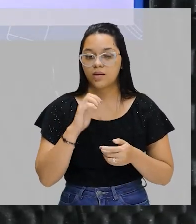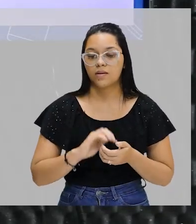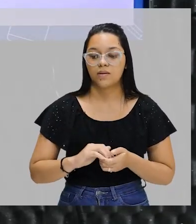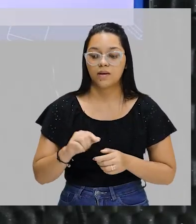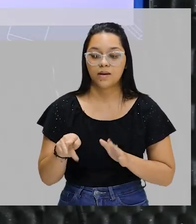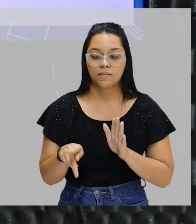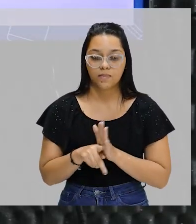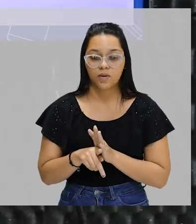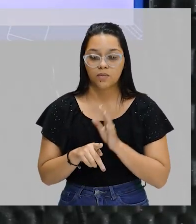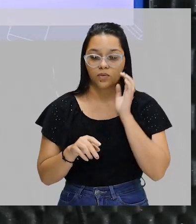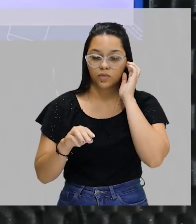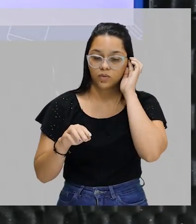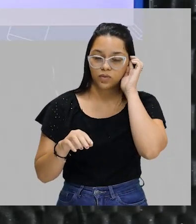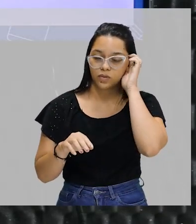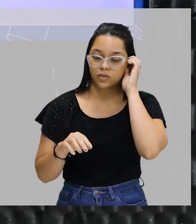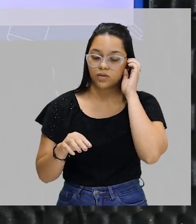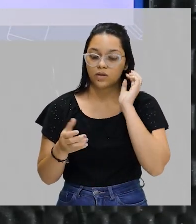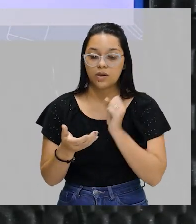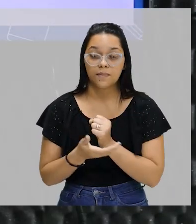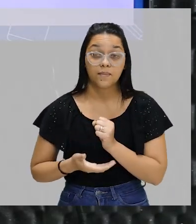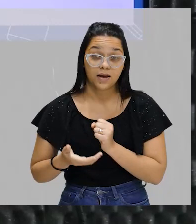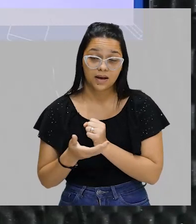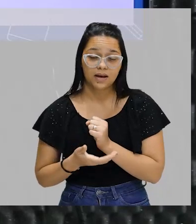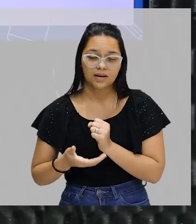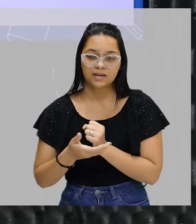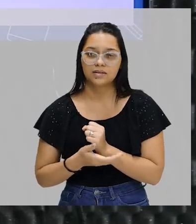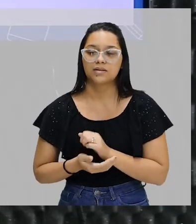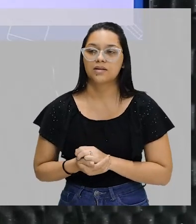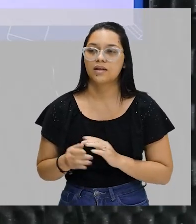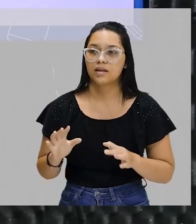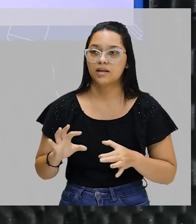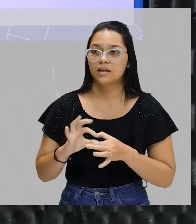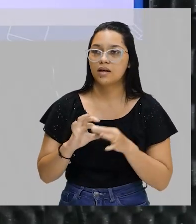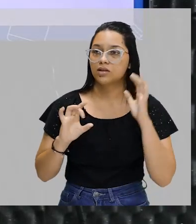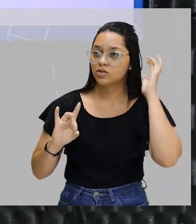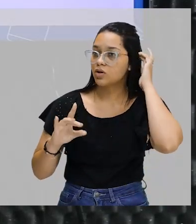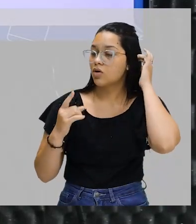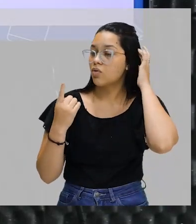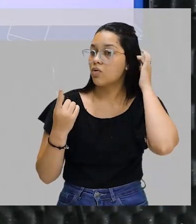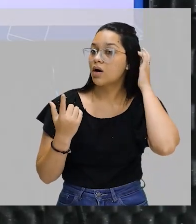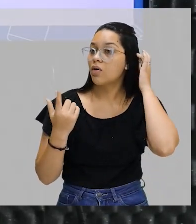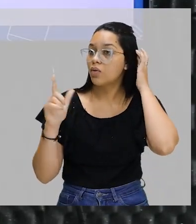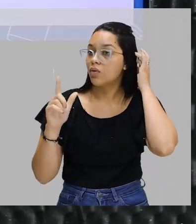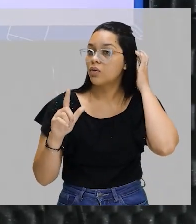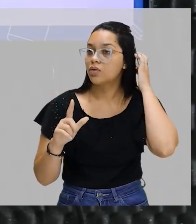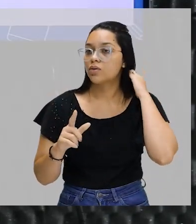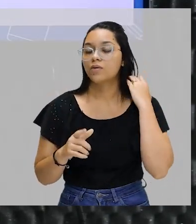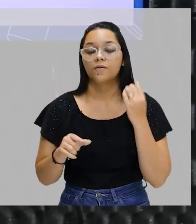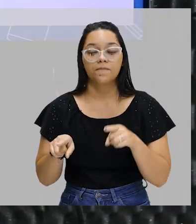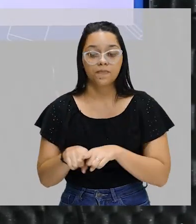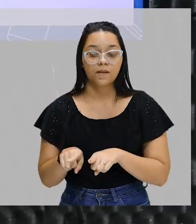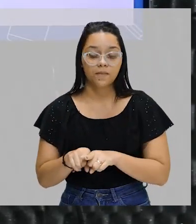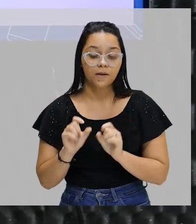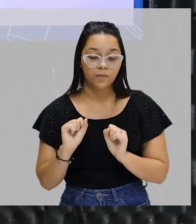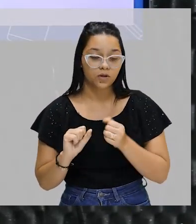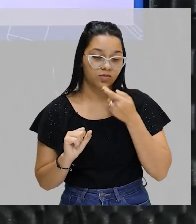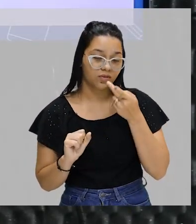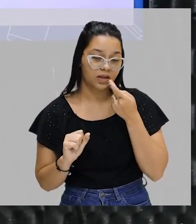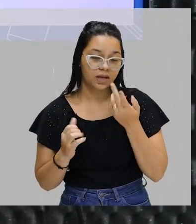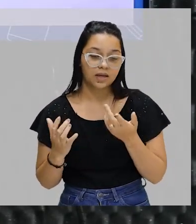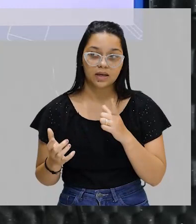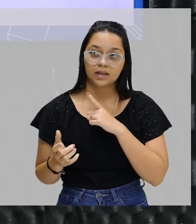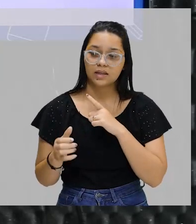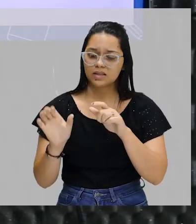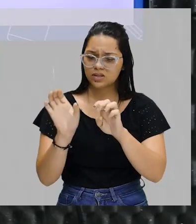os carbonos primários, certo? Carbono que está ligado a apenas um outro carbono. Também pode dizer que